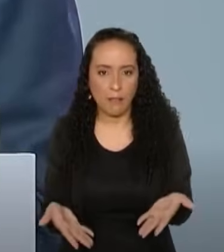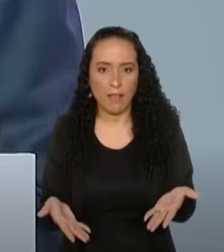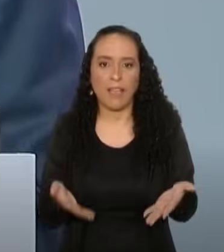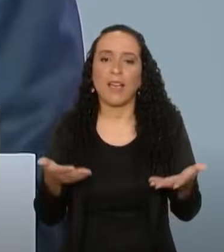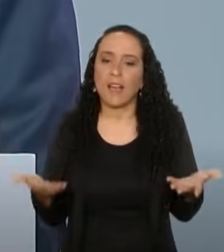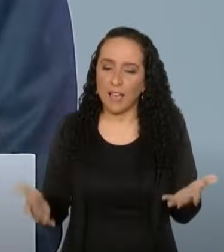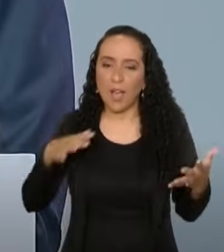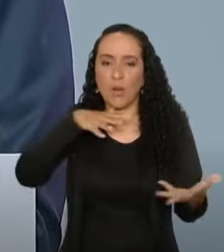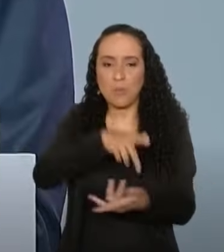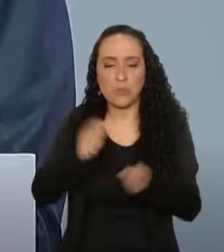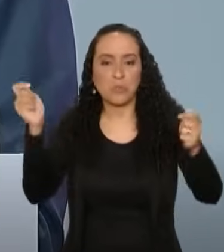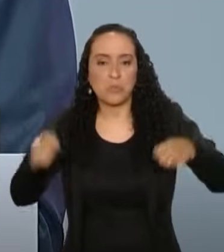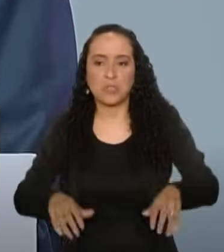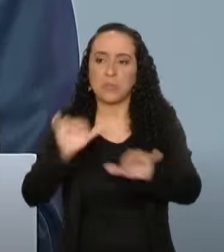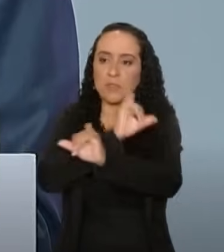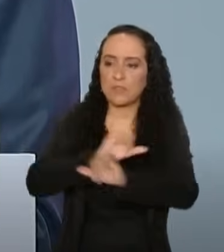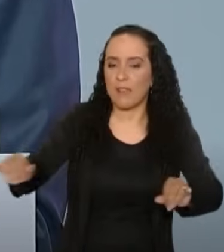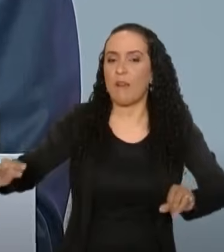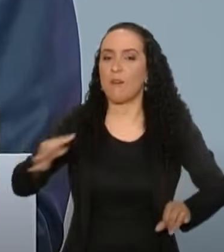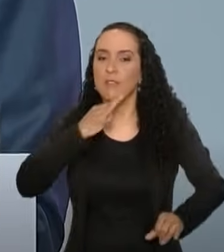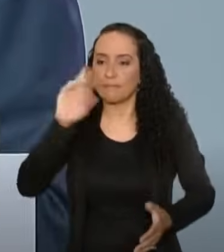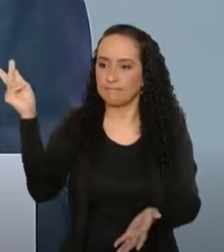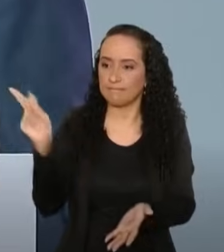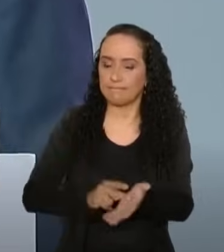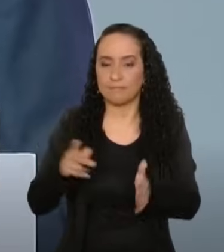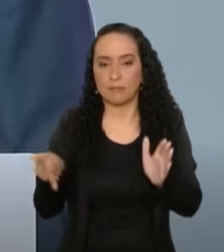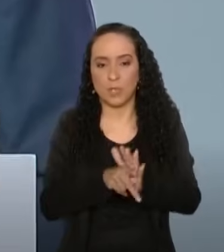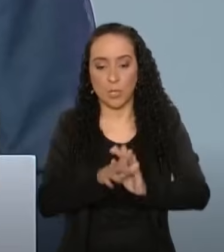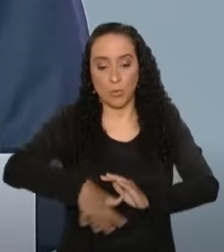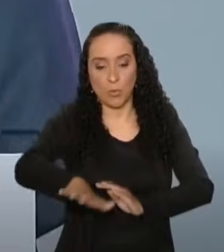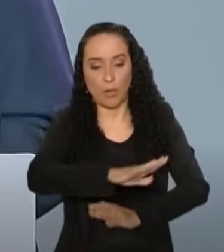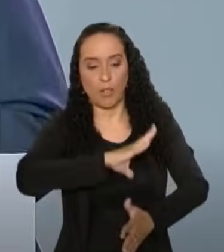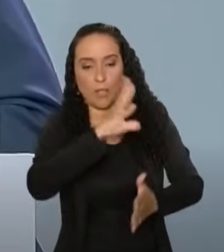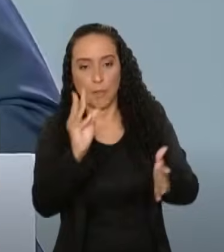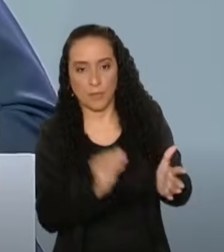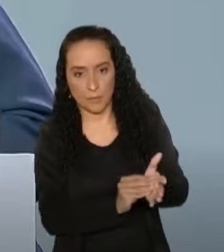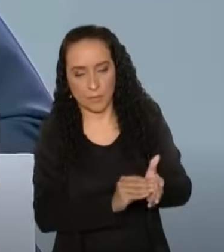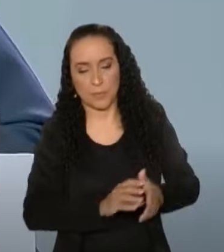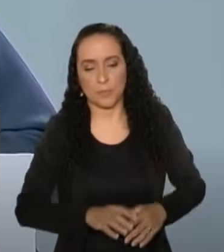enfim, dizer que conhece a realidade da Amazônia.